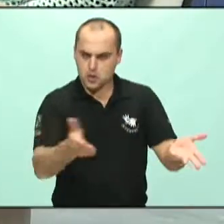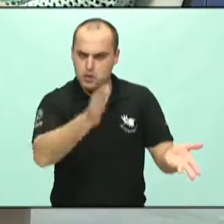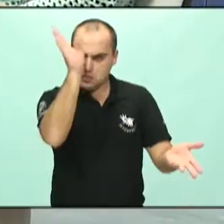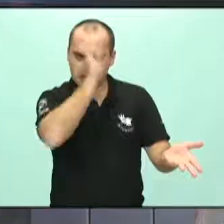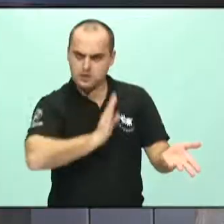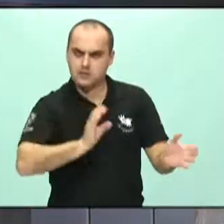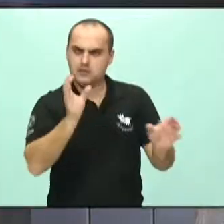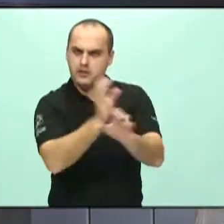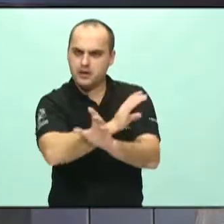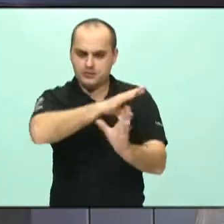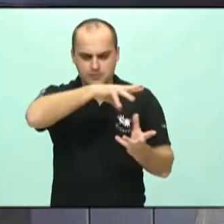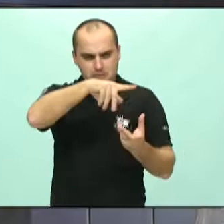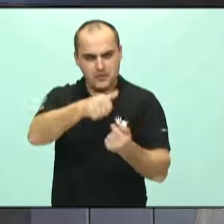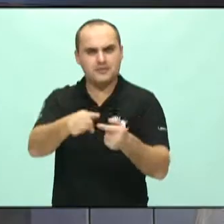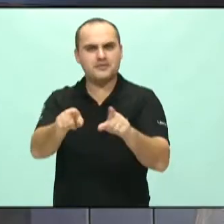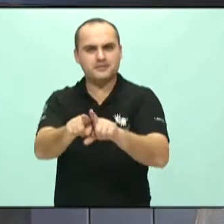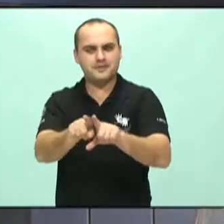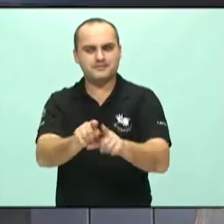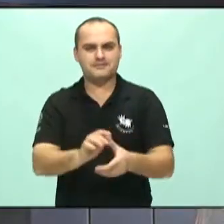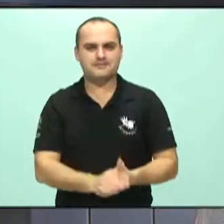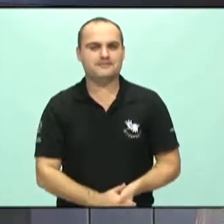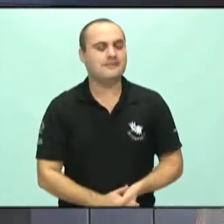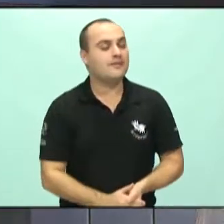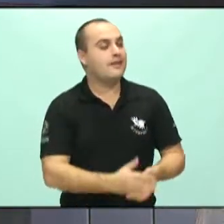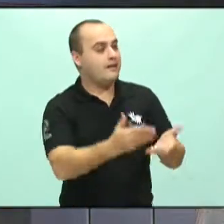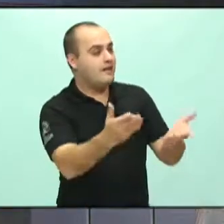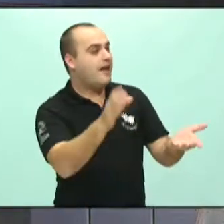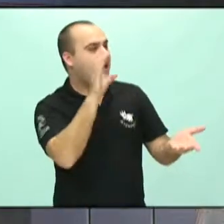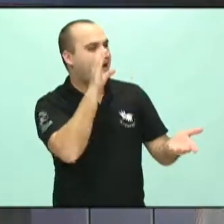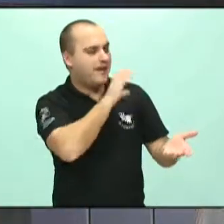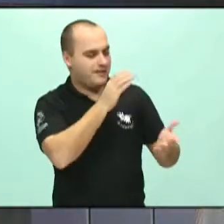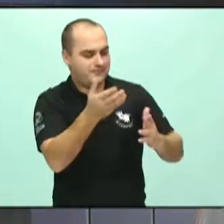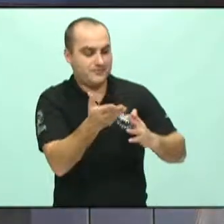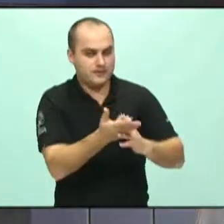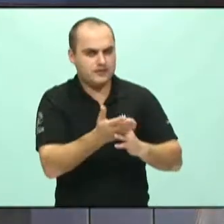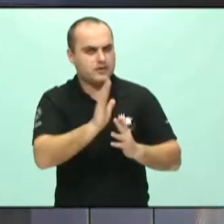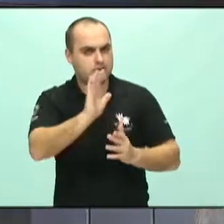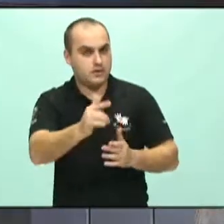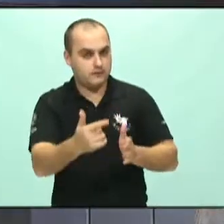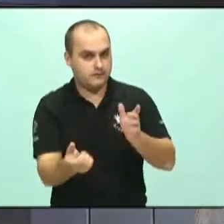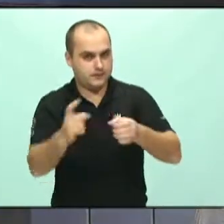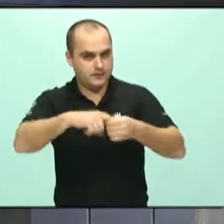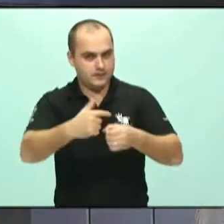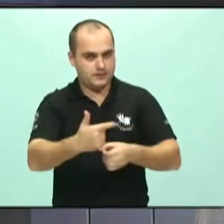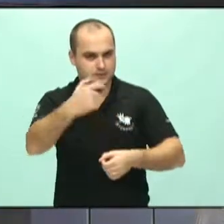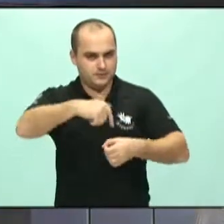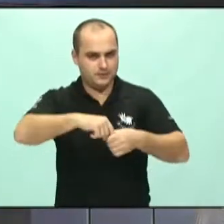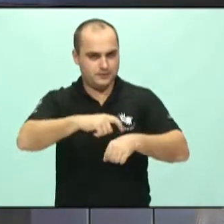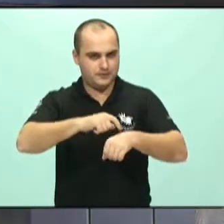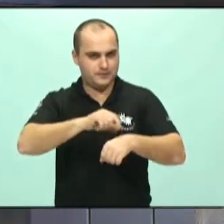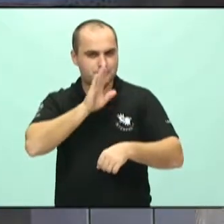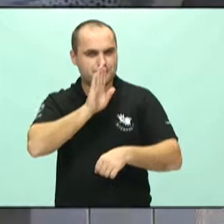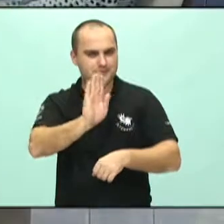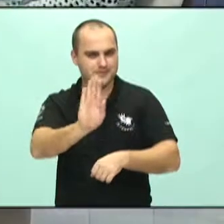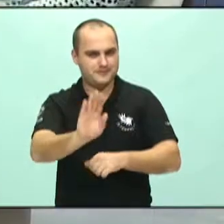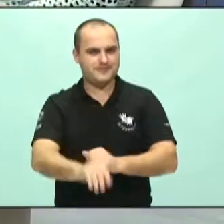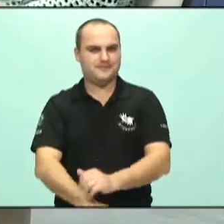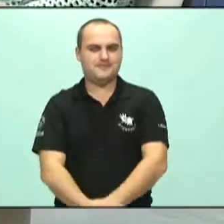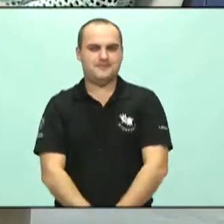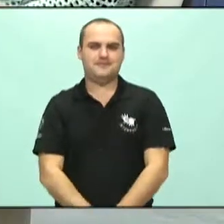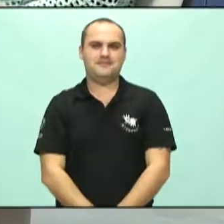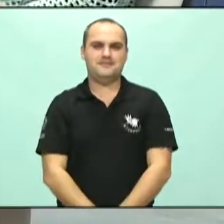né? Bom, nós vamos fazer um rápido intervalo, já voltamos com o segundo bloco do Câmara Aberta. Até já!